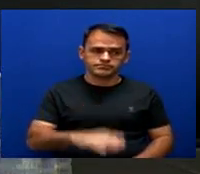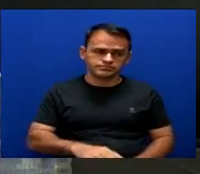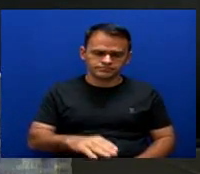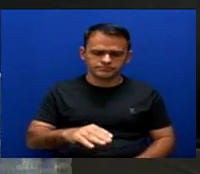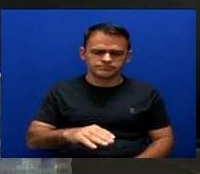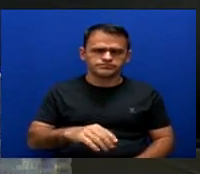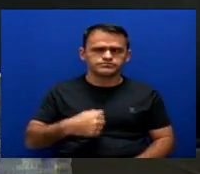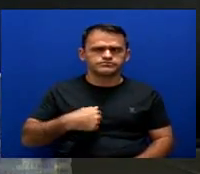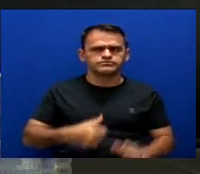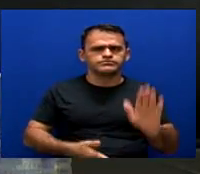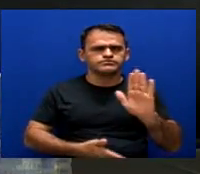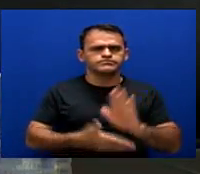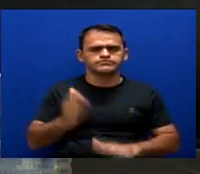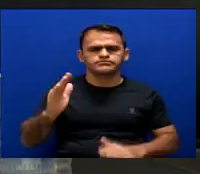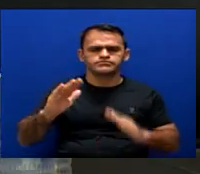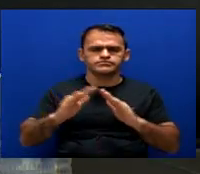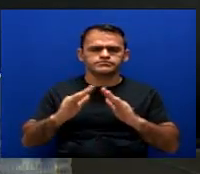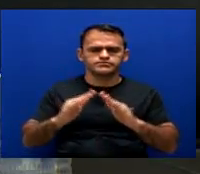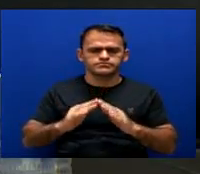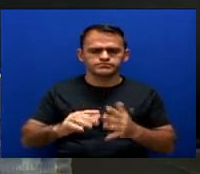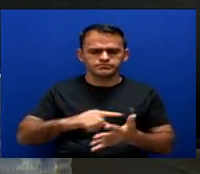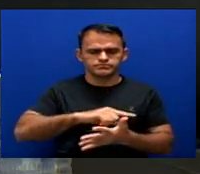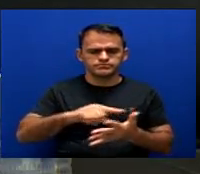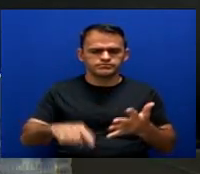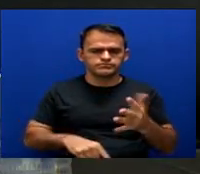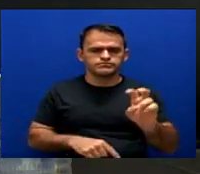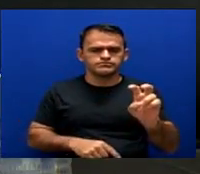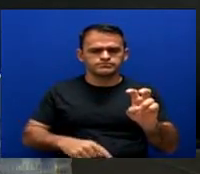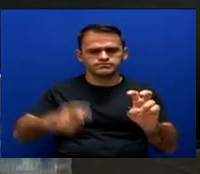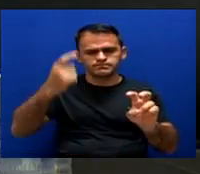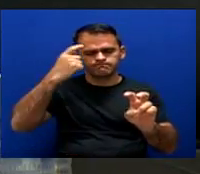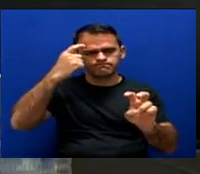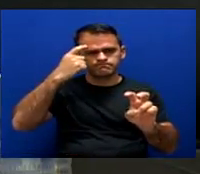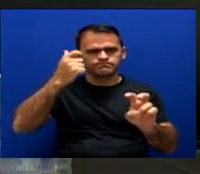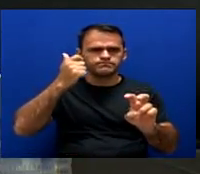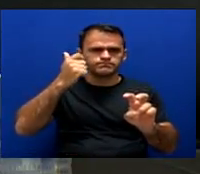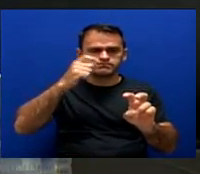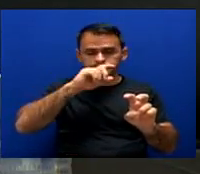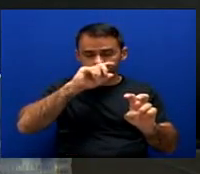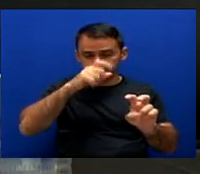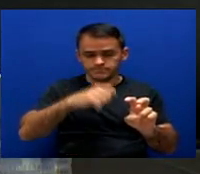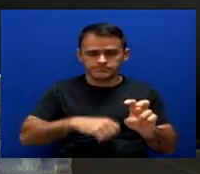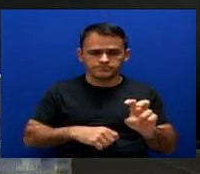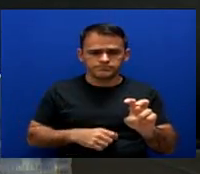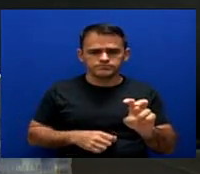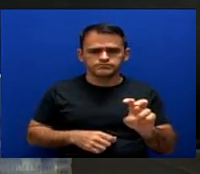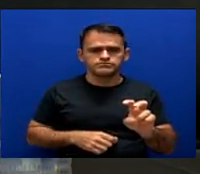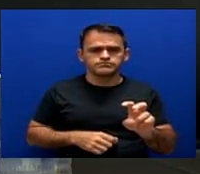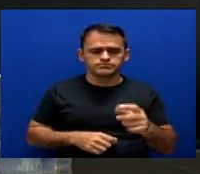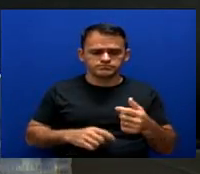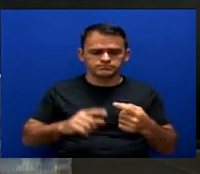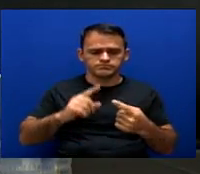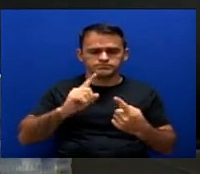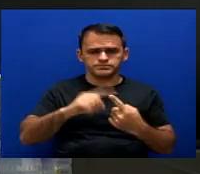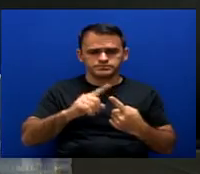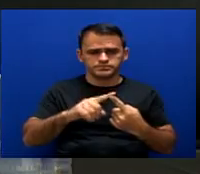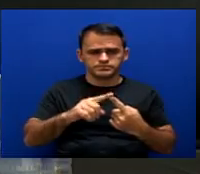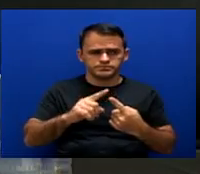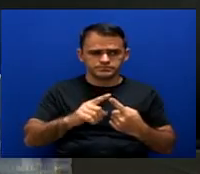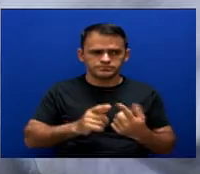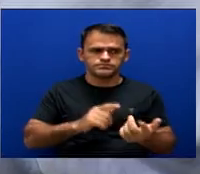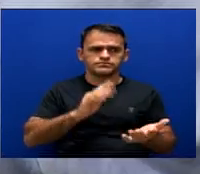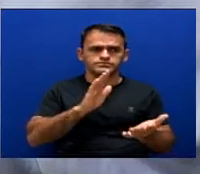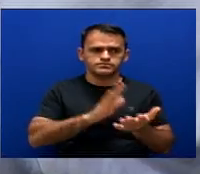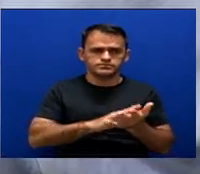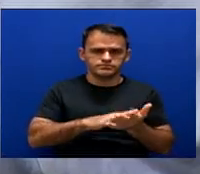faz pra casa com pelo menos cinco pensamentos e nós temos que chegar a uma solução primeiro quero dar